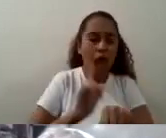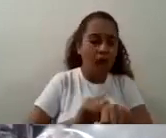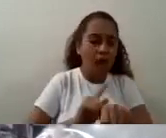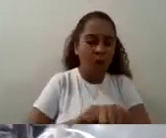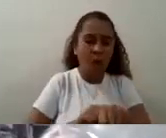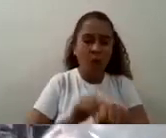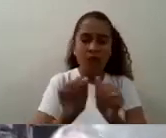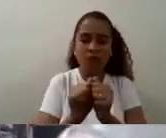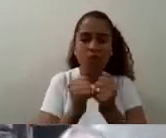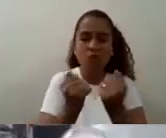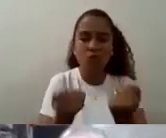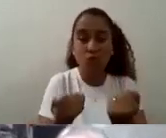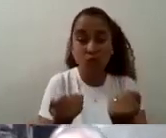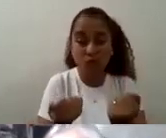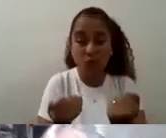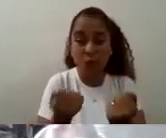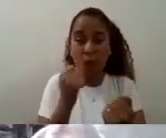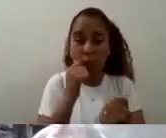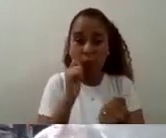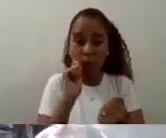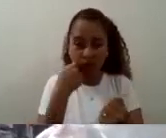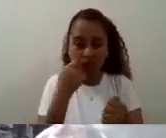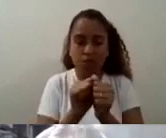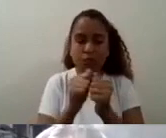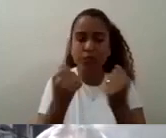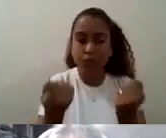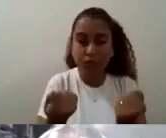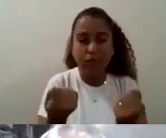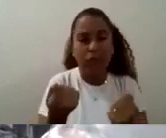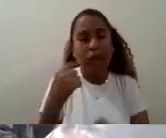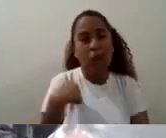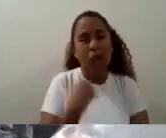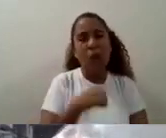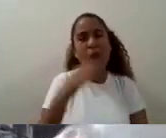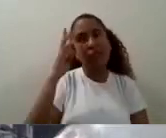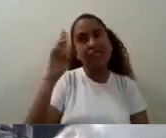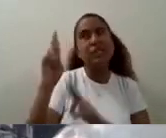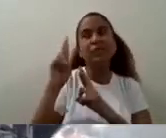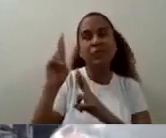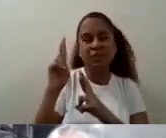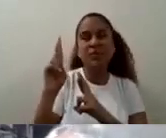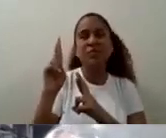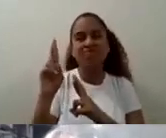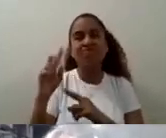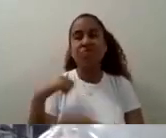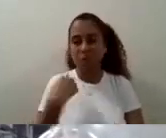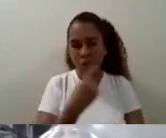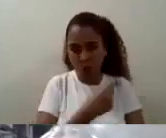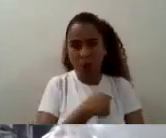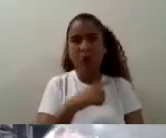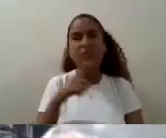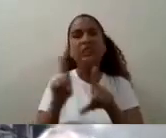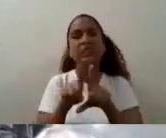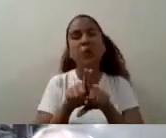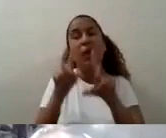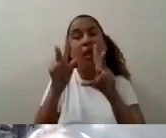nós esperamos que ao final desses 40 dias de Quaresma, nós também possamos abrir os nossos